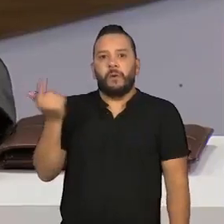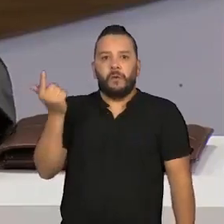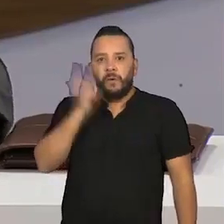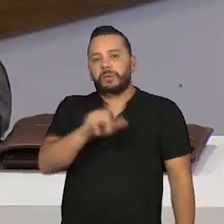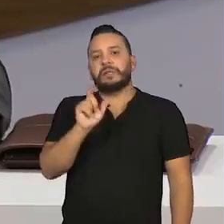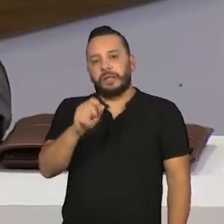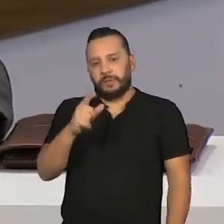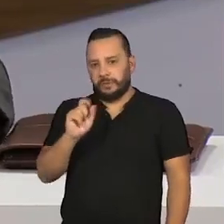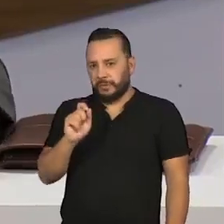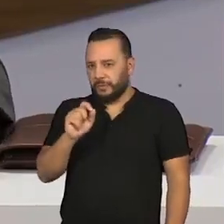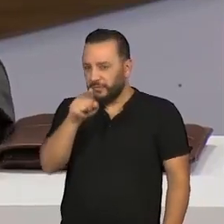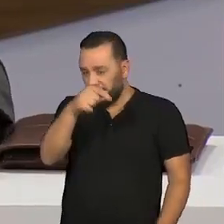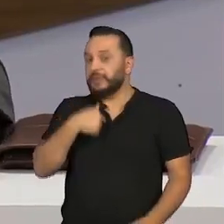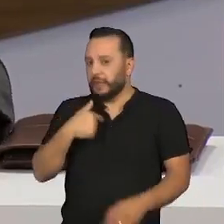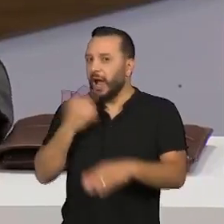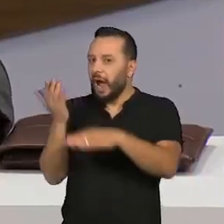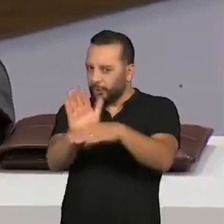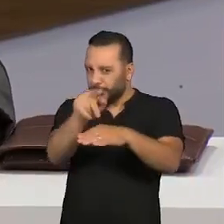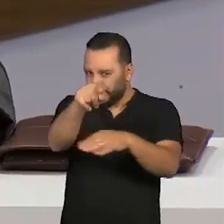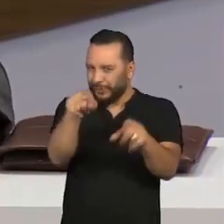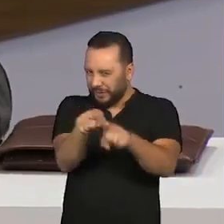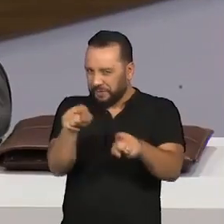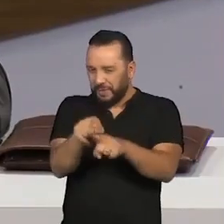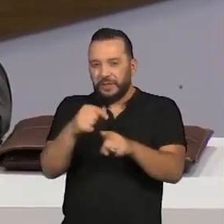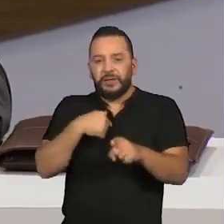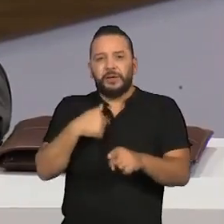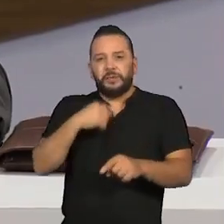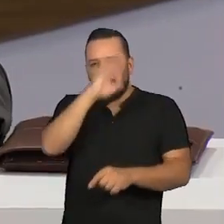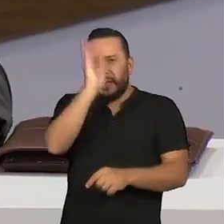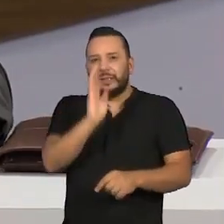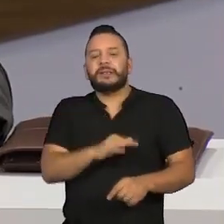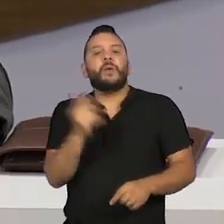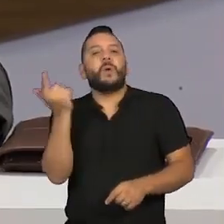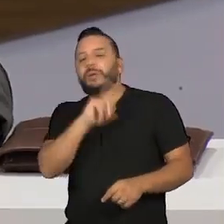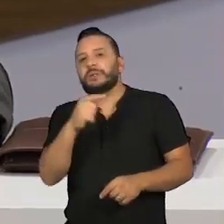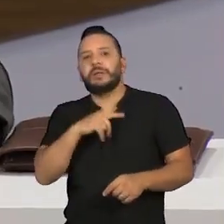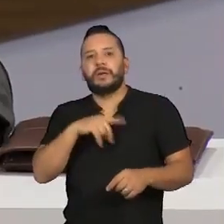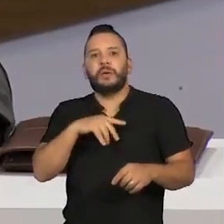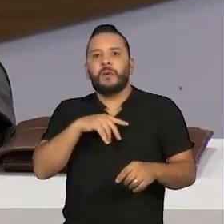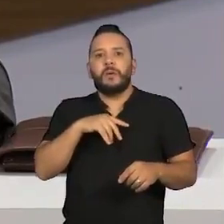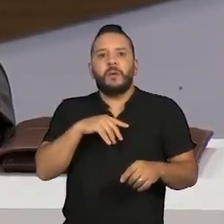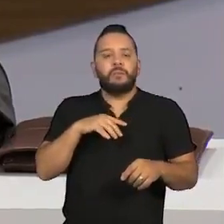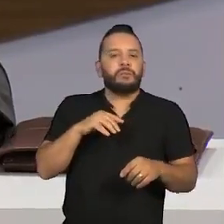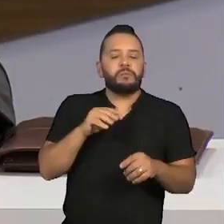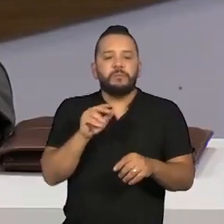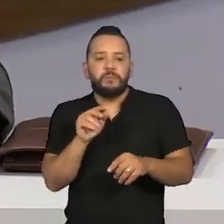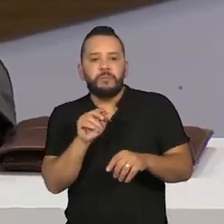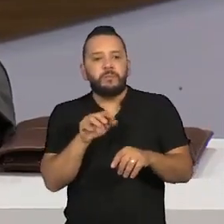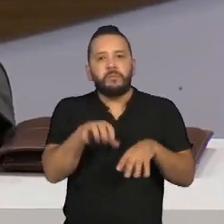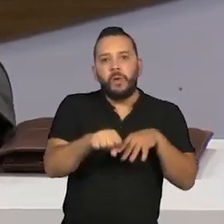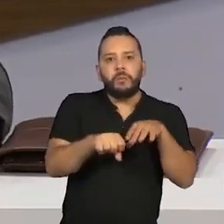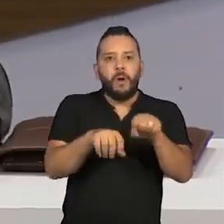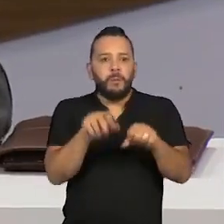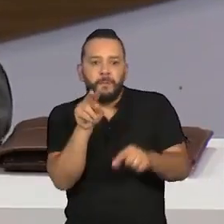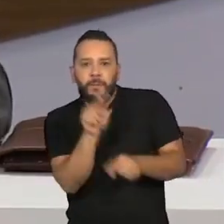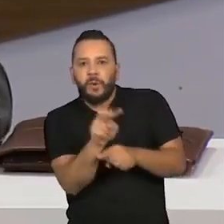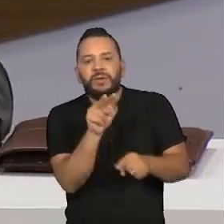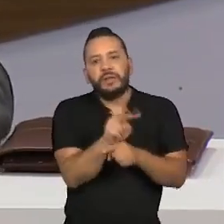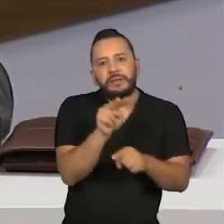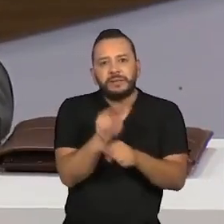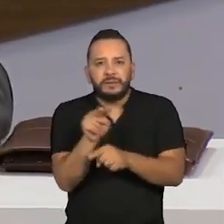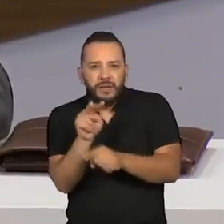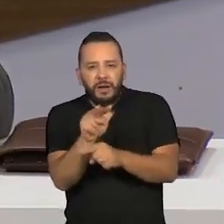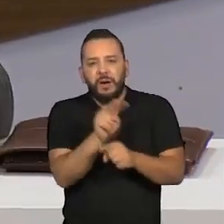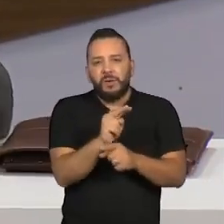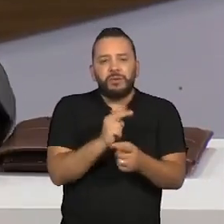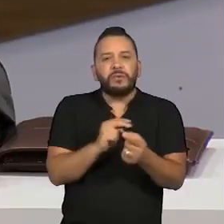você contribuiu um pouco para isso, uma estrutura de proteção fiscal, né?